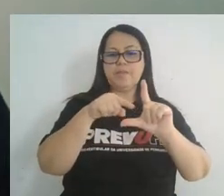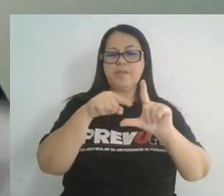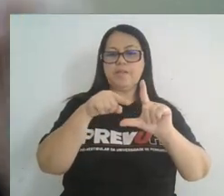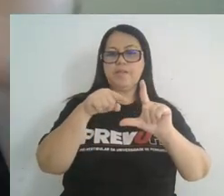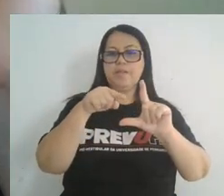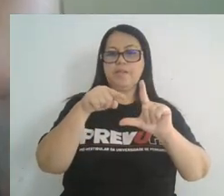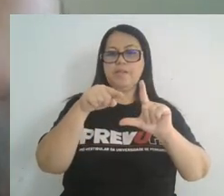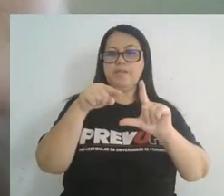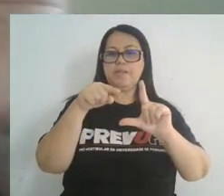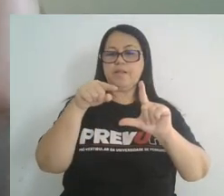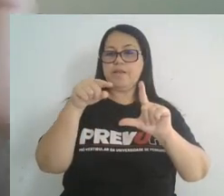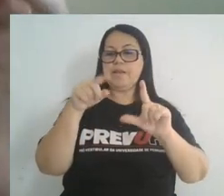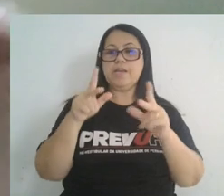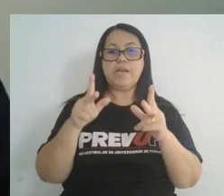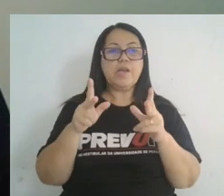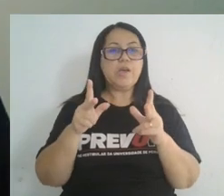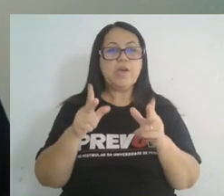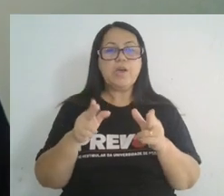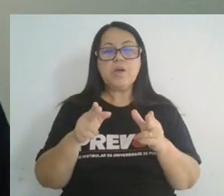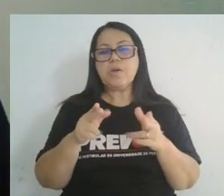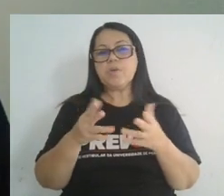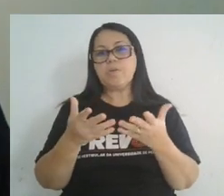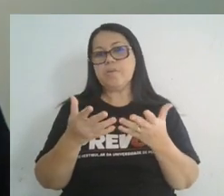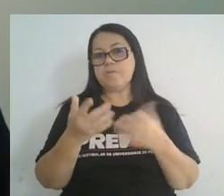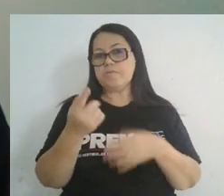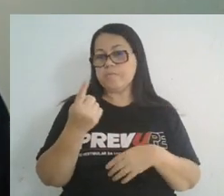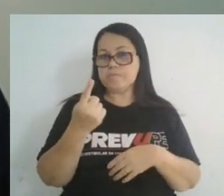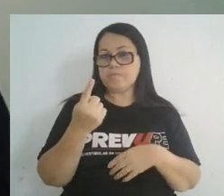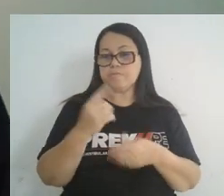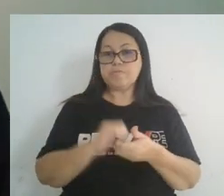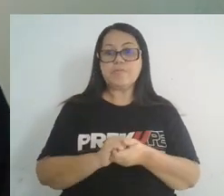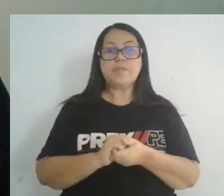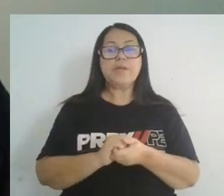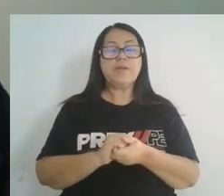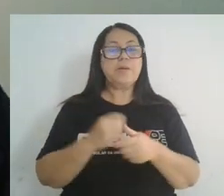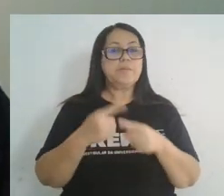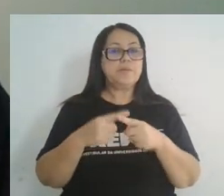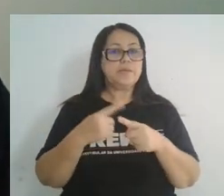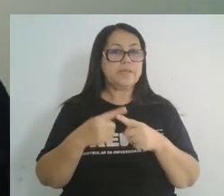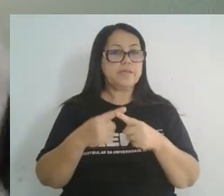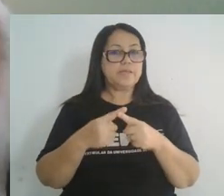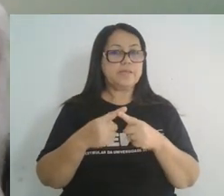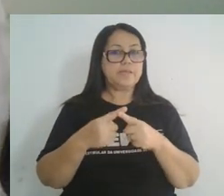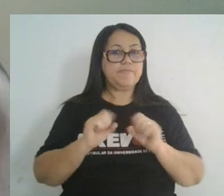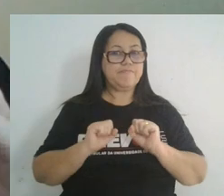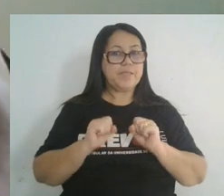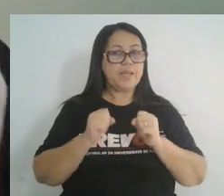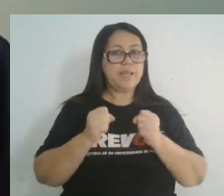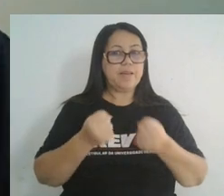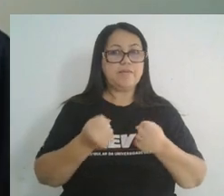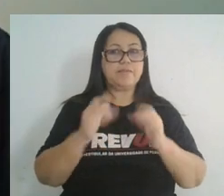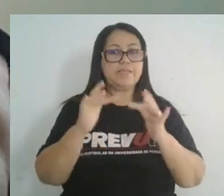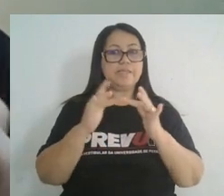linearmente e com inclinação igual a 1. Ou seja, a força de